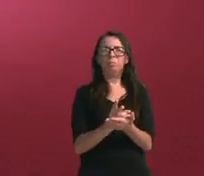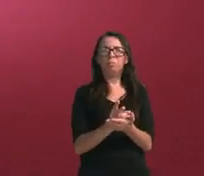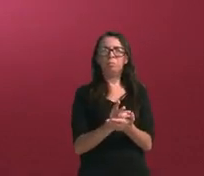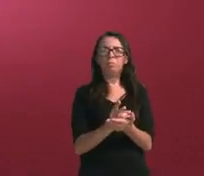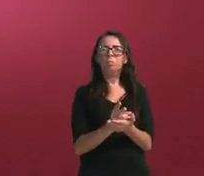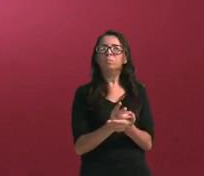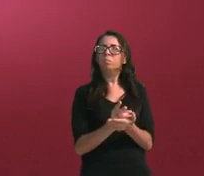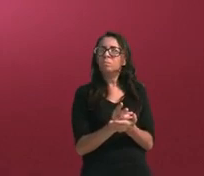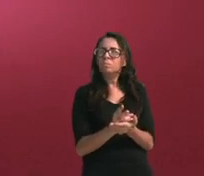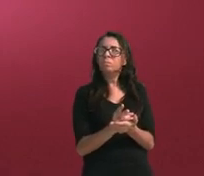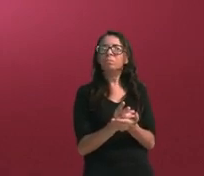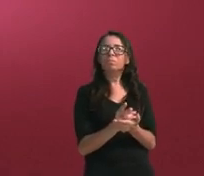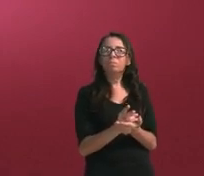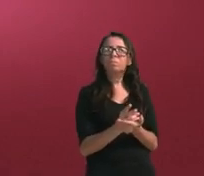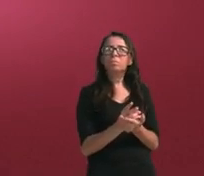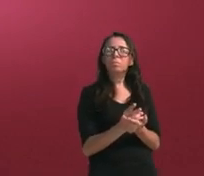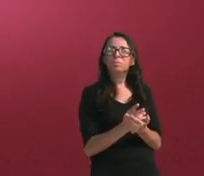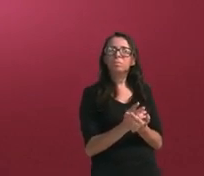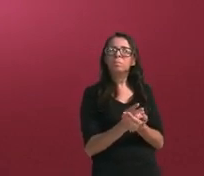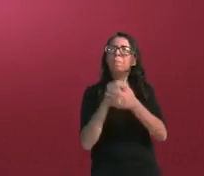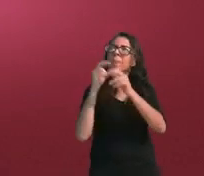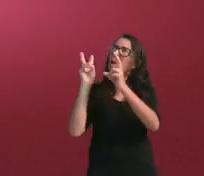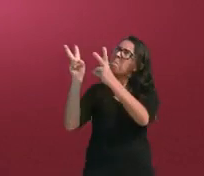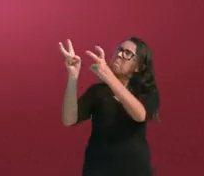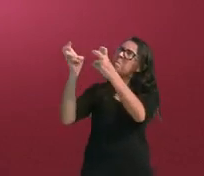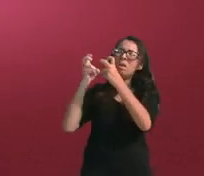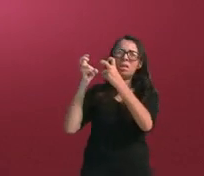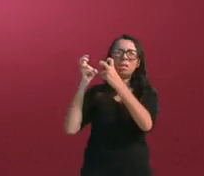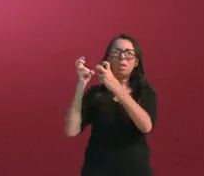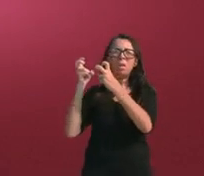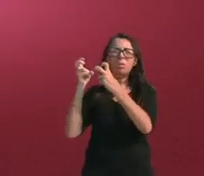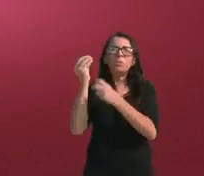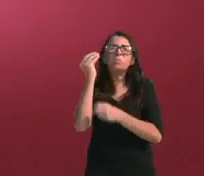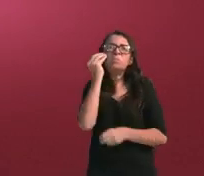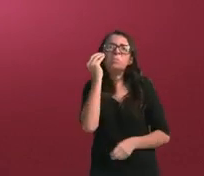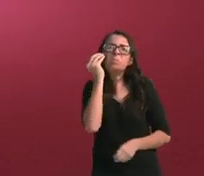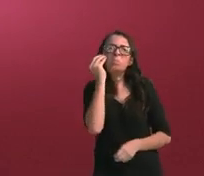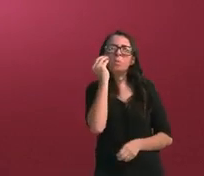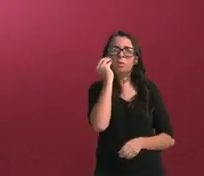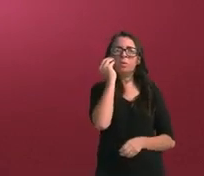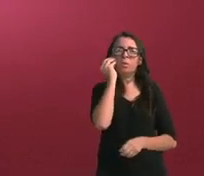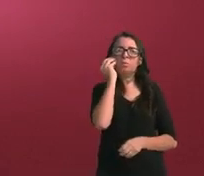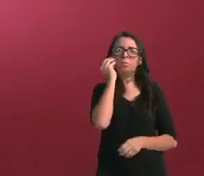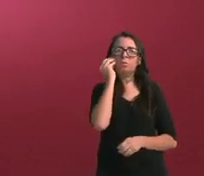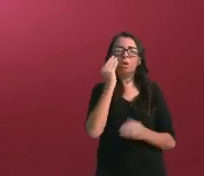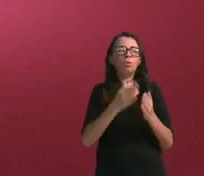Esse convite de Jesus para os 70 discípulos está descrito